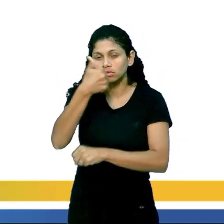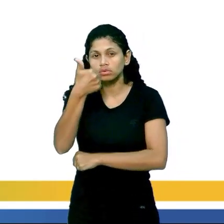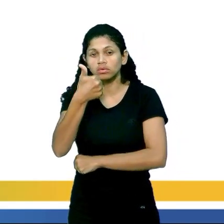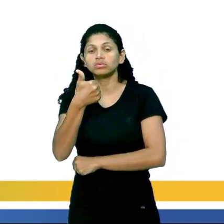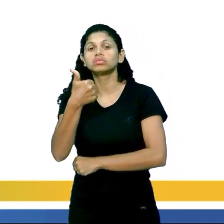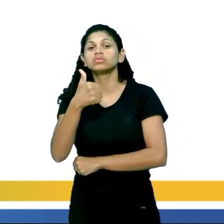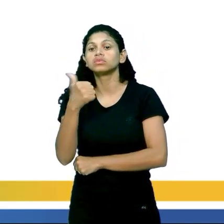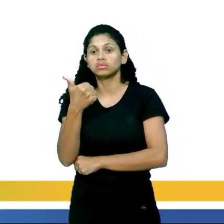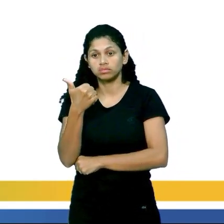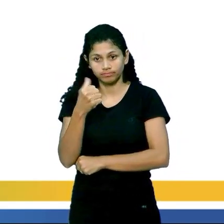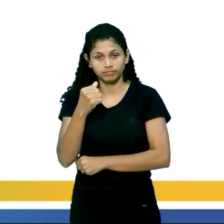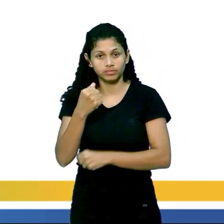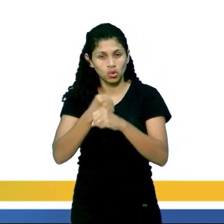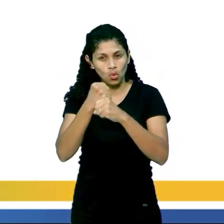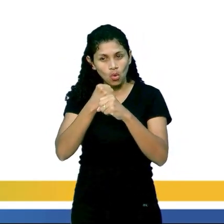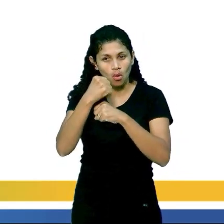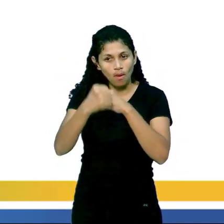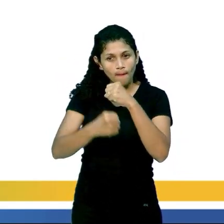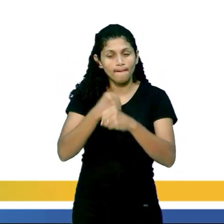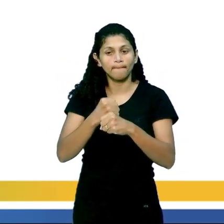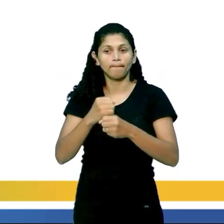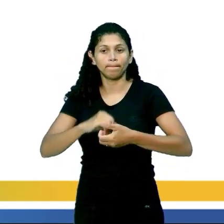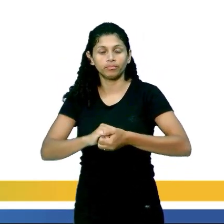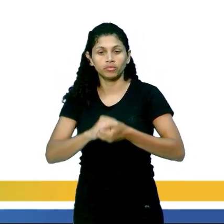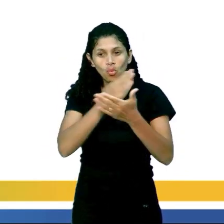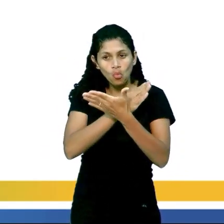ciclo registrado se deu no começo de